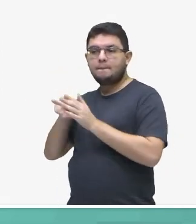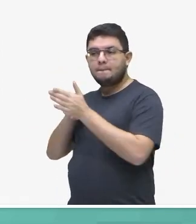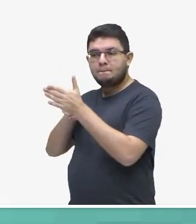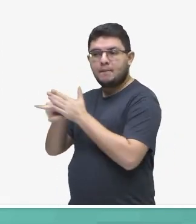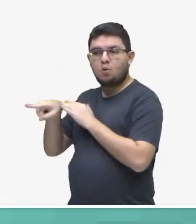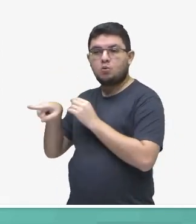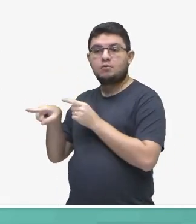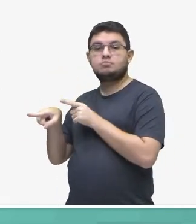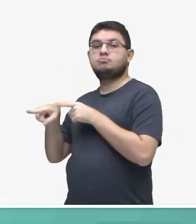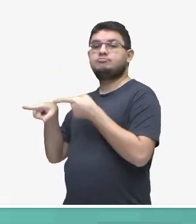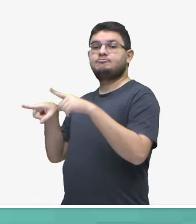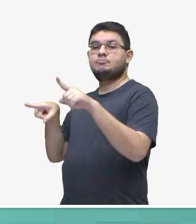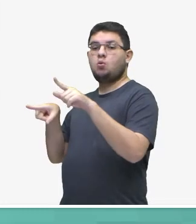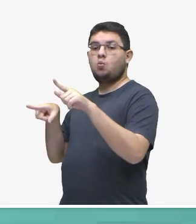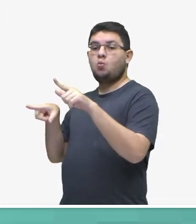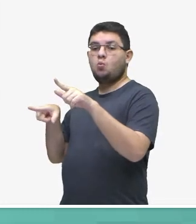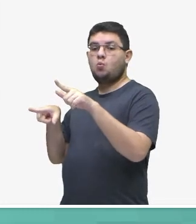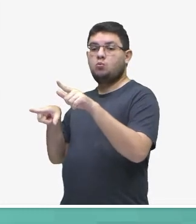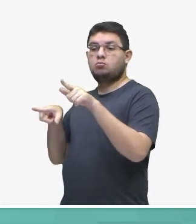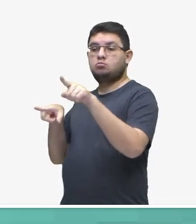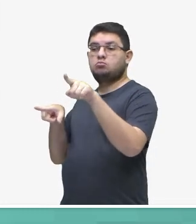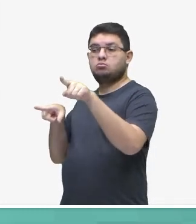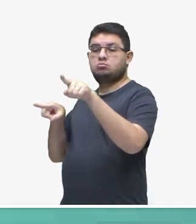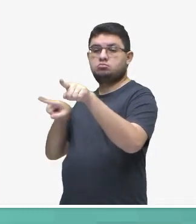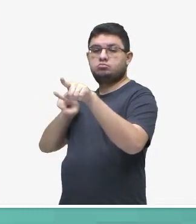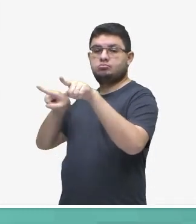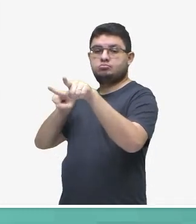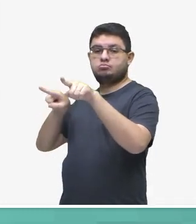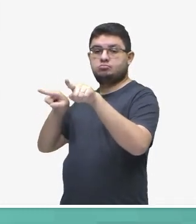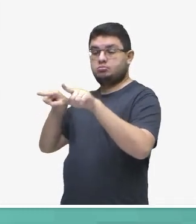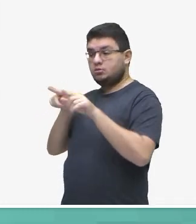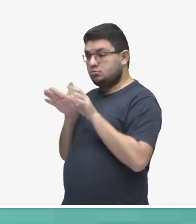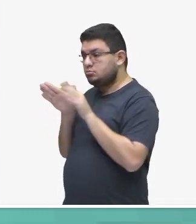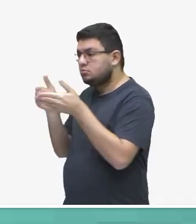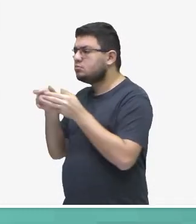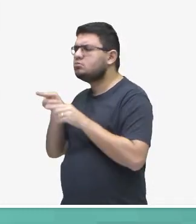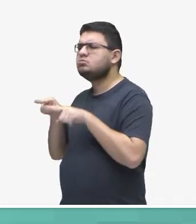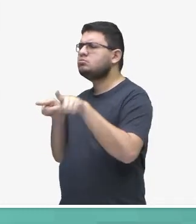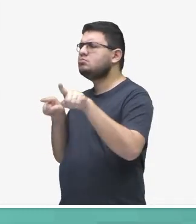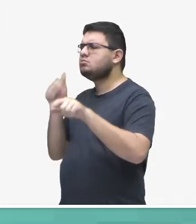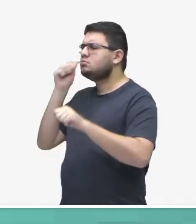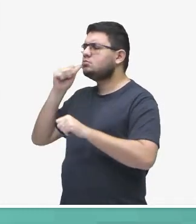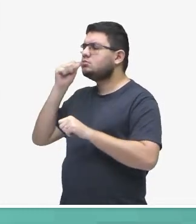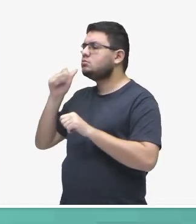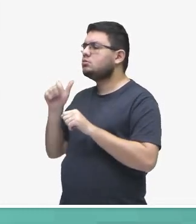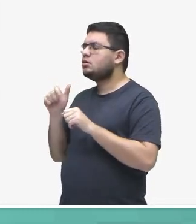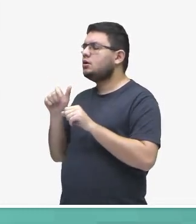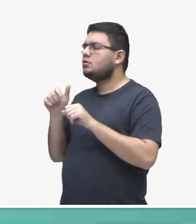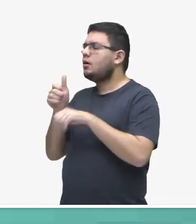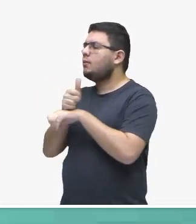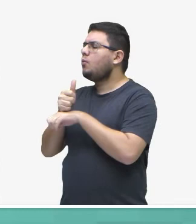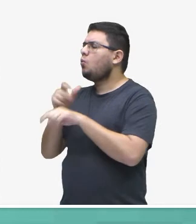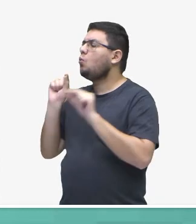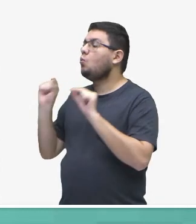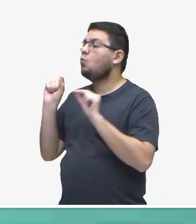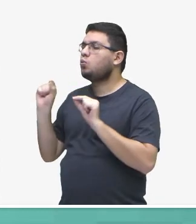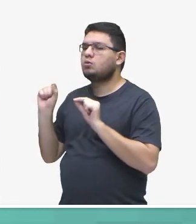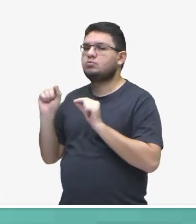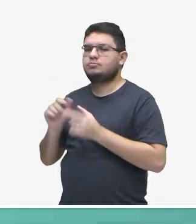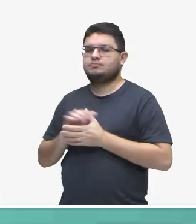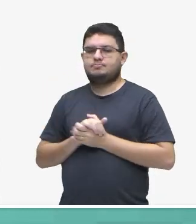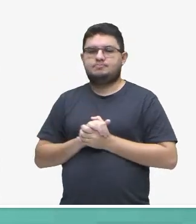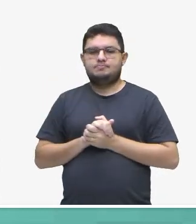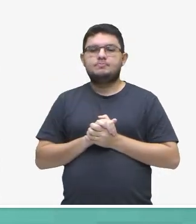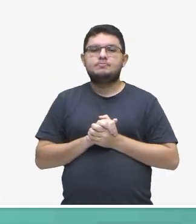sim uma pergunta indireta, que eu quero saber uma informação sobre alguém, sobre uma terceira pessoa. E aí a resposta